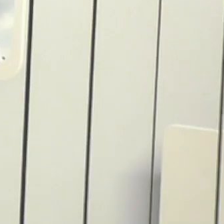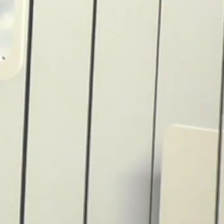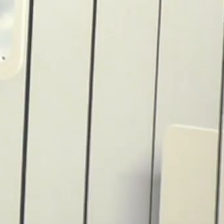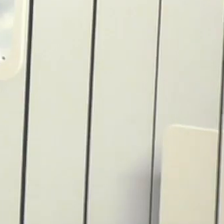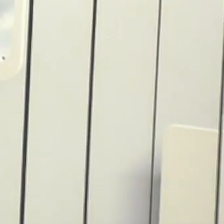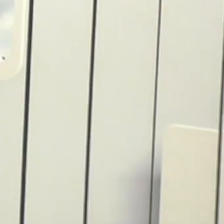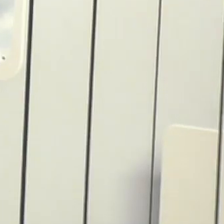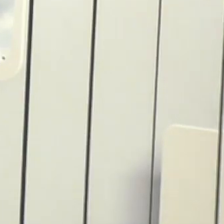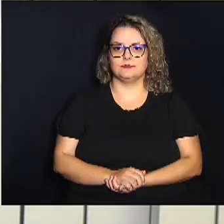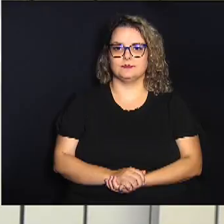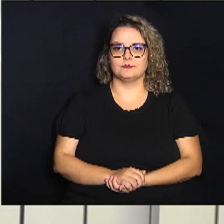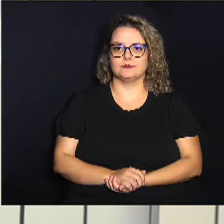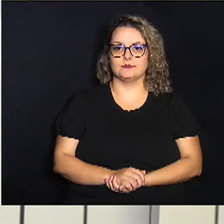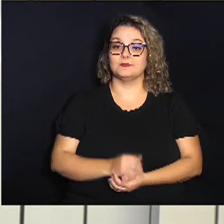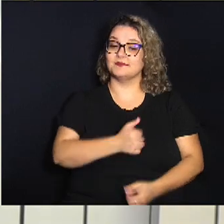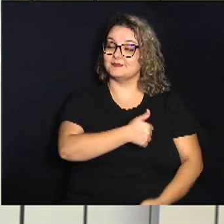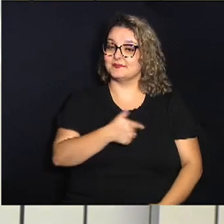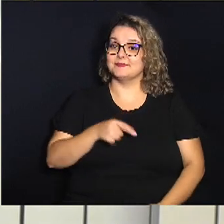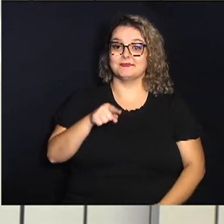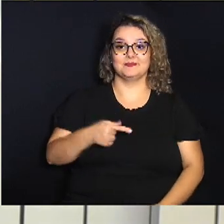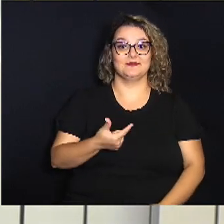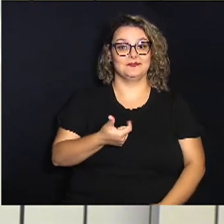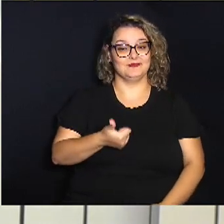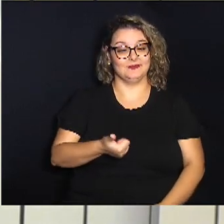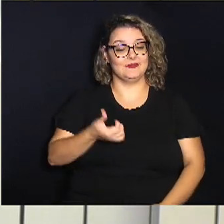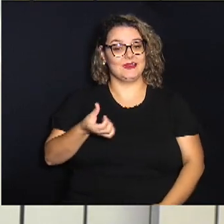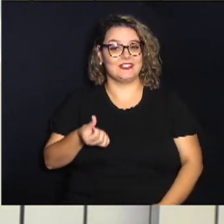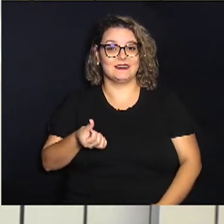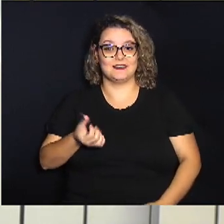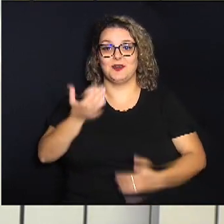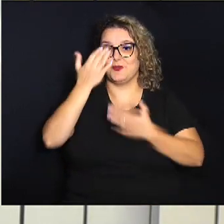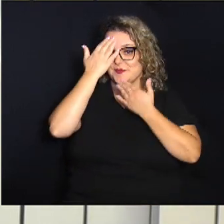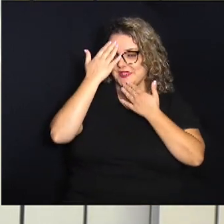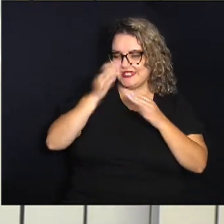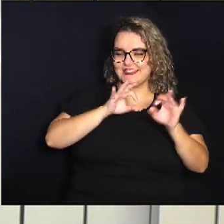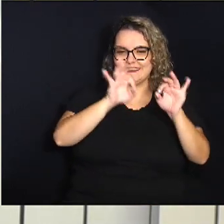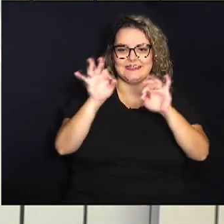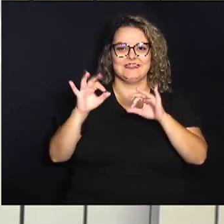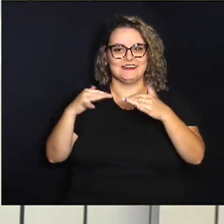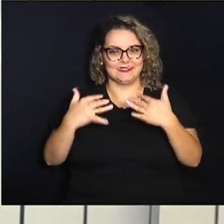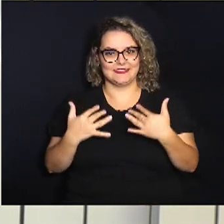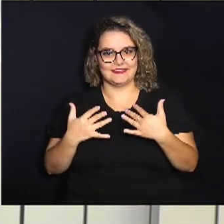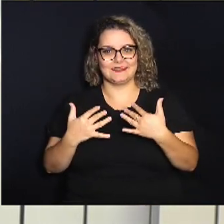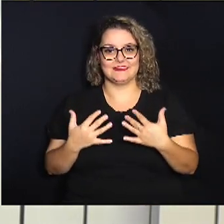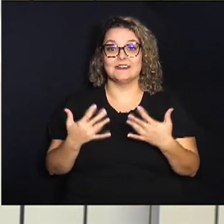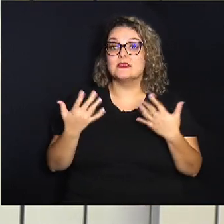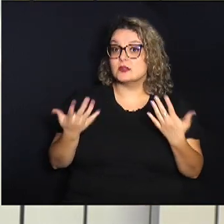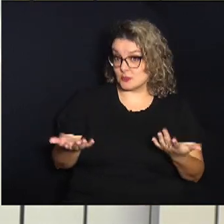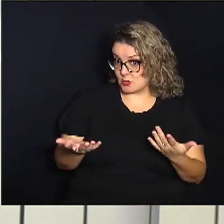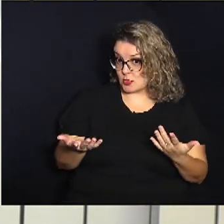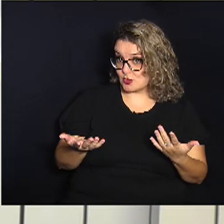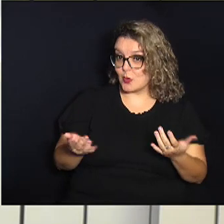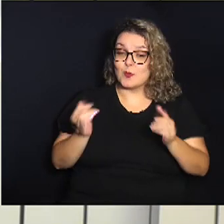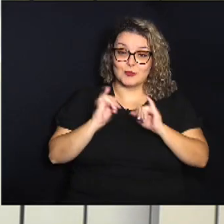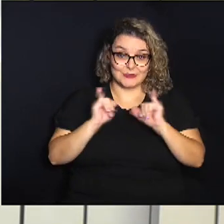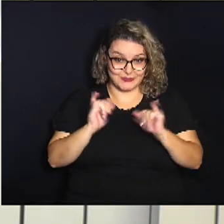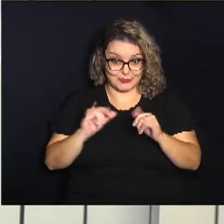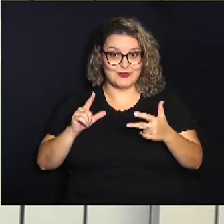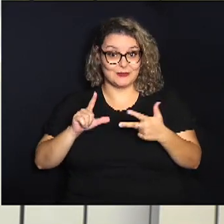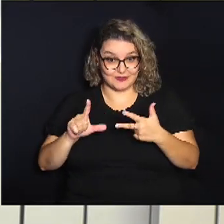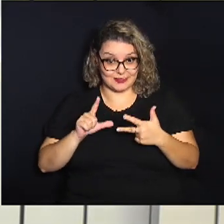Meio dia, mais 16 minutos. Muito obrigado pela sua companhia, pela sua audiência. Vamos com as notícias do